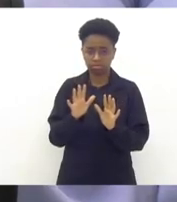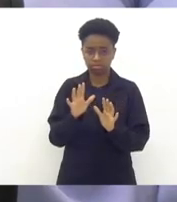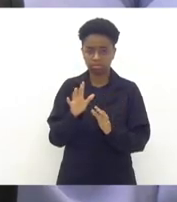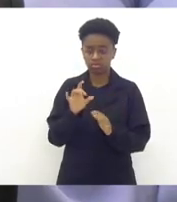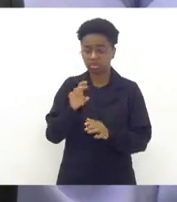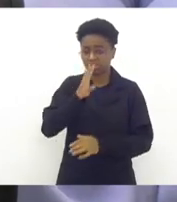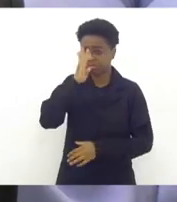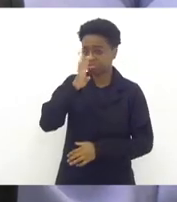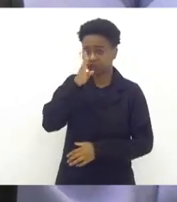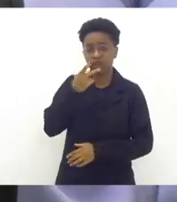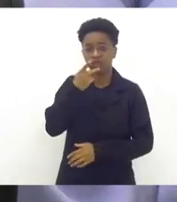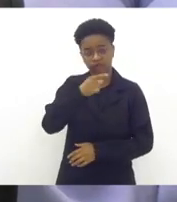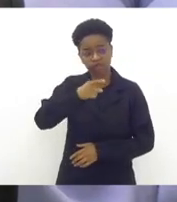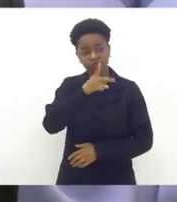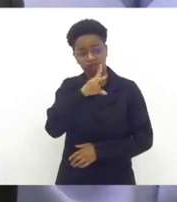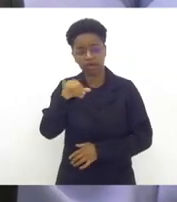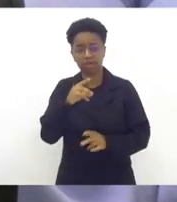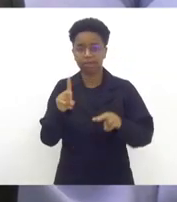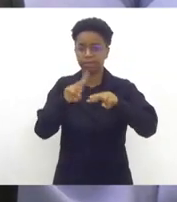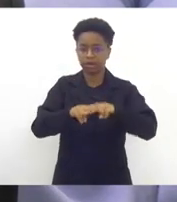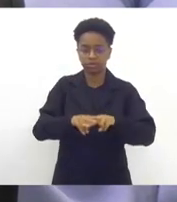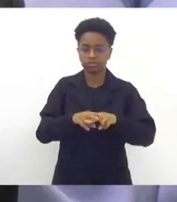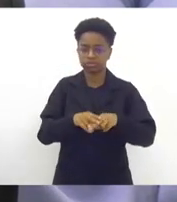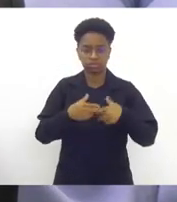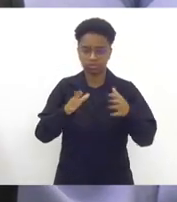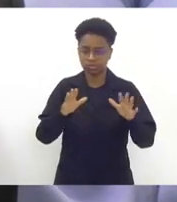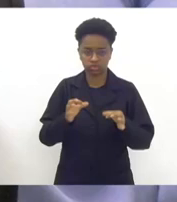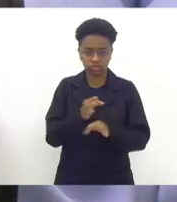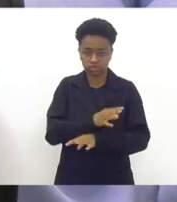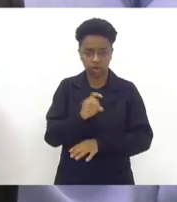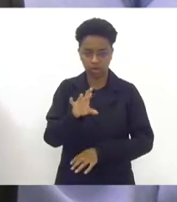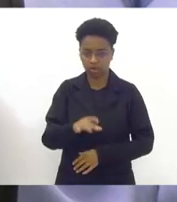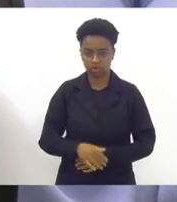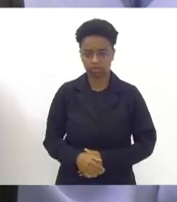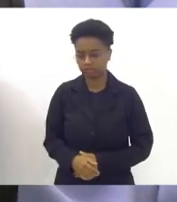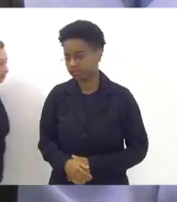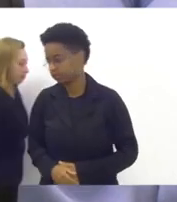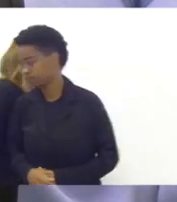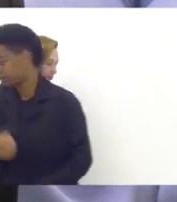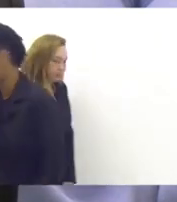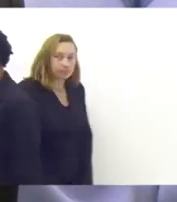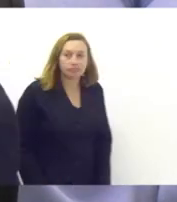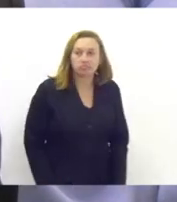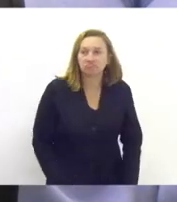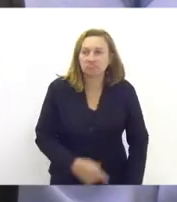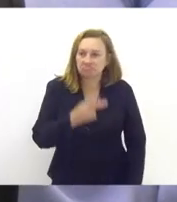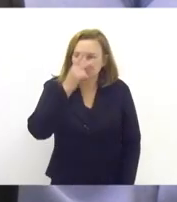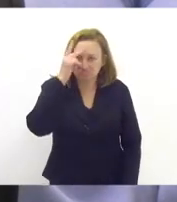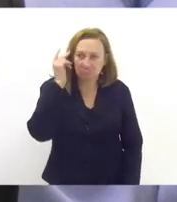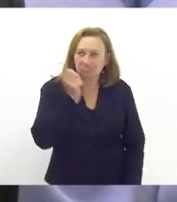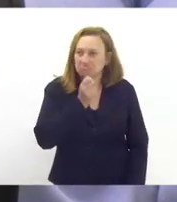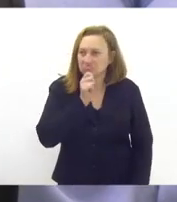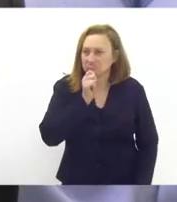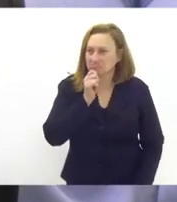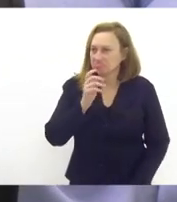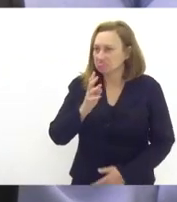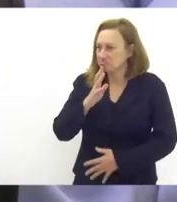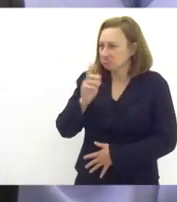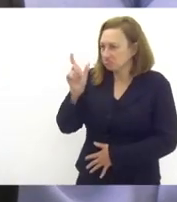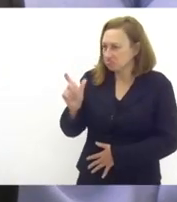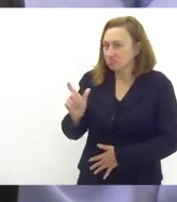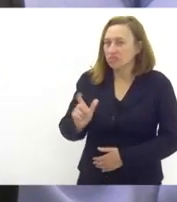jeito, vai ficar preso, vai sair o mandado e você vai ser transferido. Não teve ninguém que foi lá no momento para tentar reconhecer. Então, não